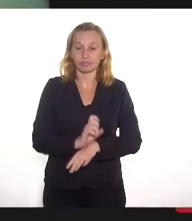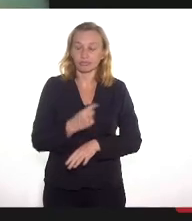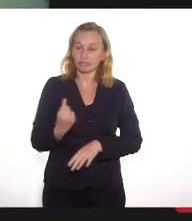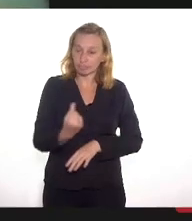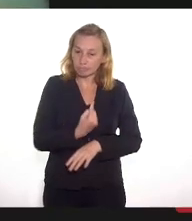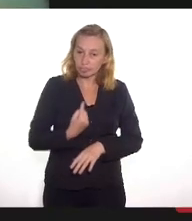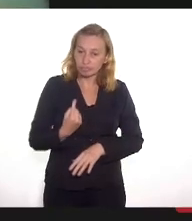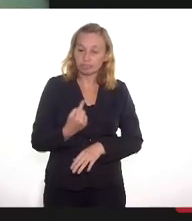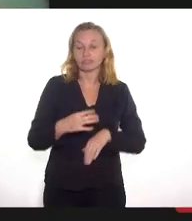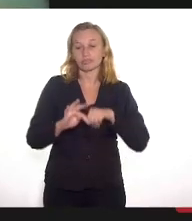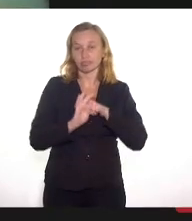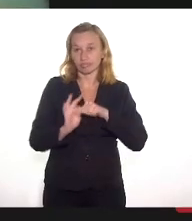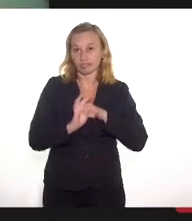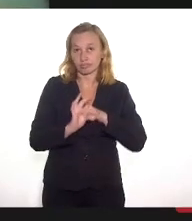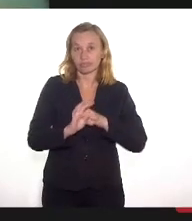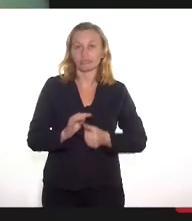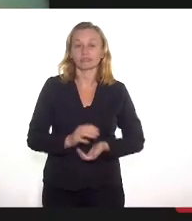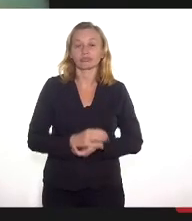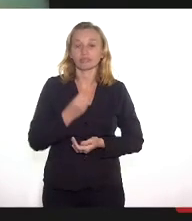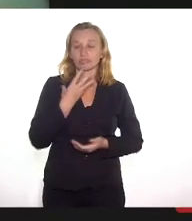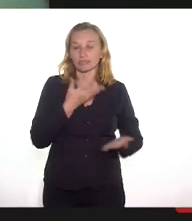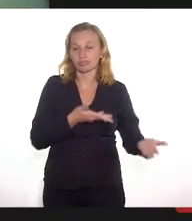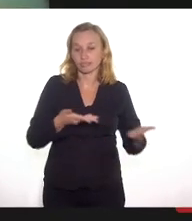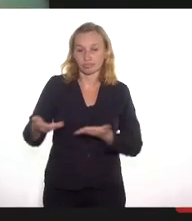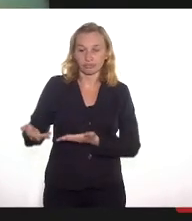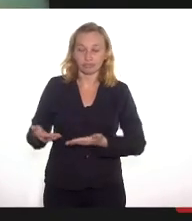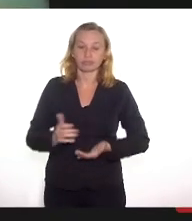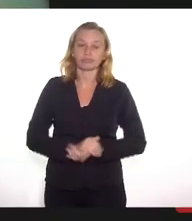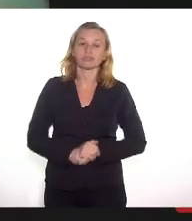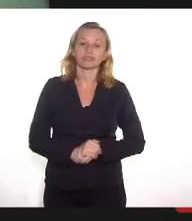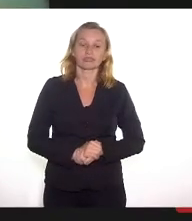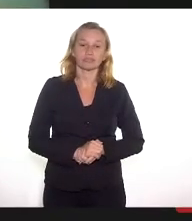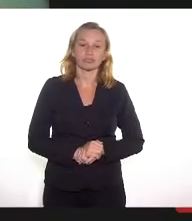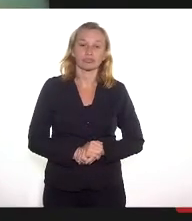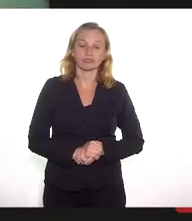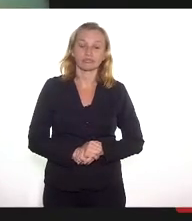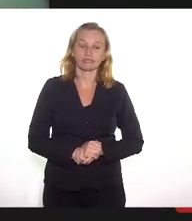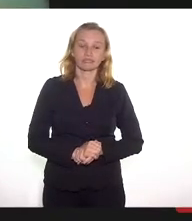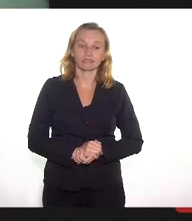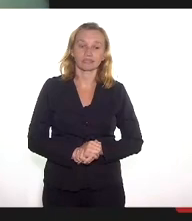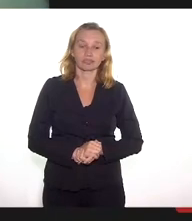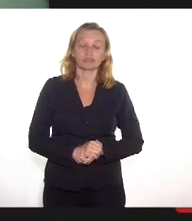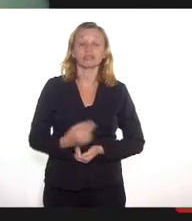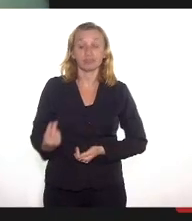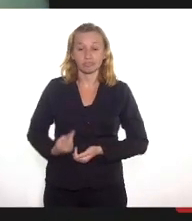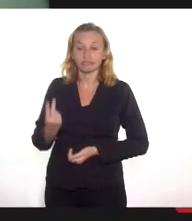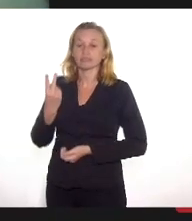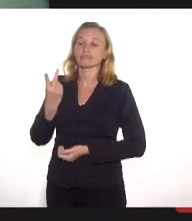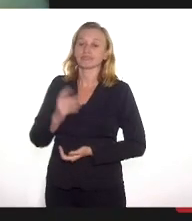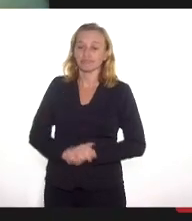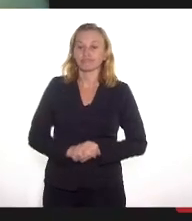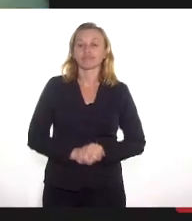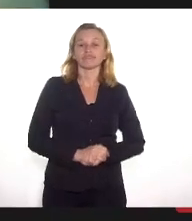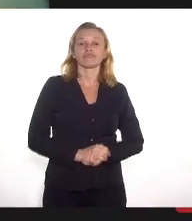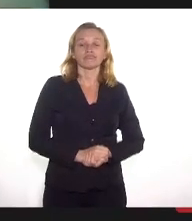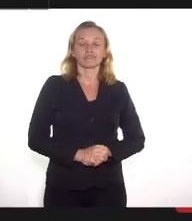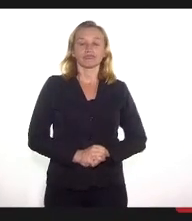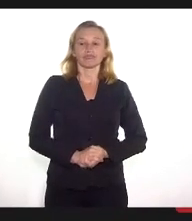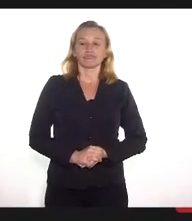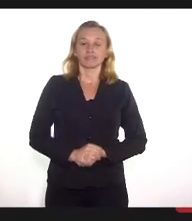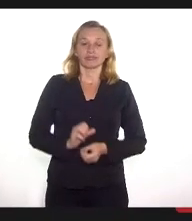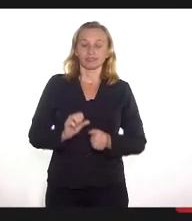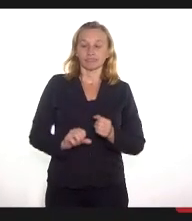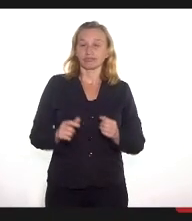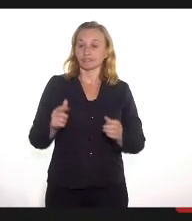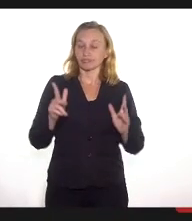para nós lá da técnica ele será bem vindo e será creditado o valor a quem a quem fizer como a gente